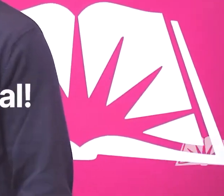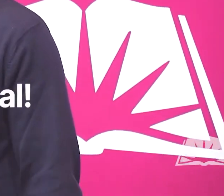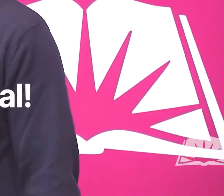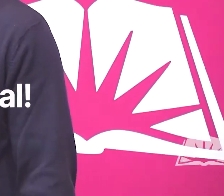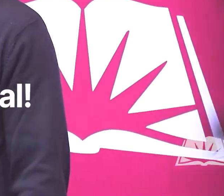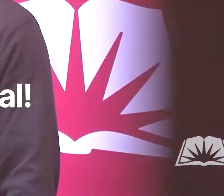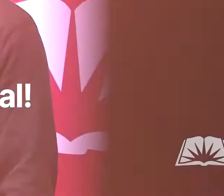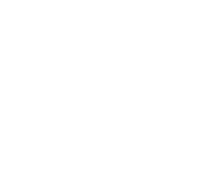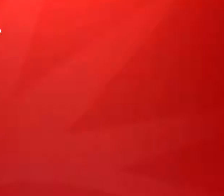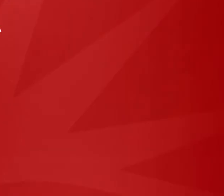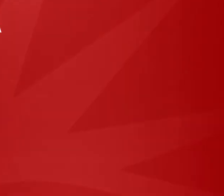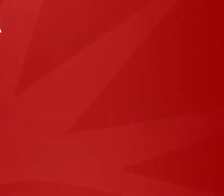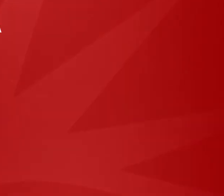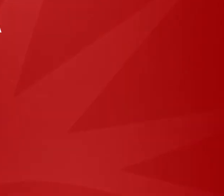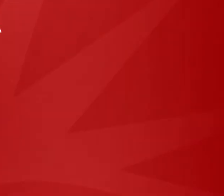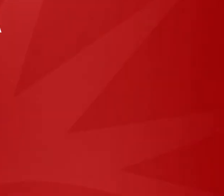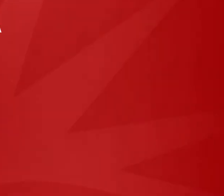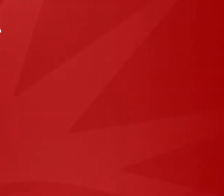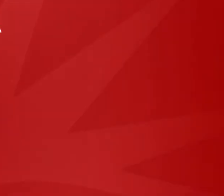Pai Celestial.